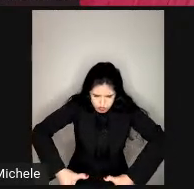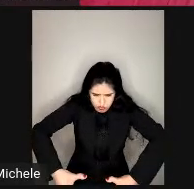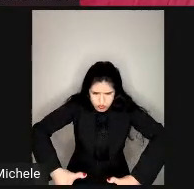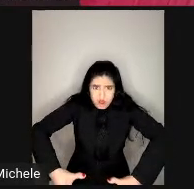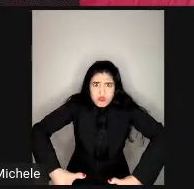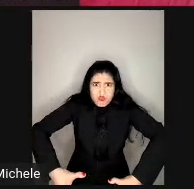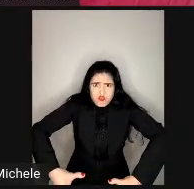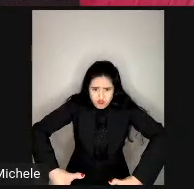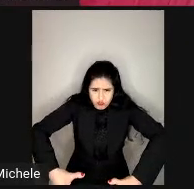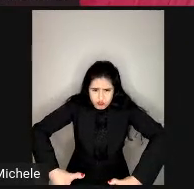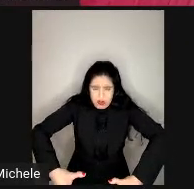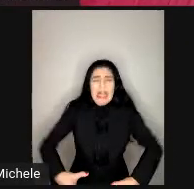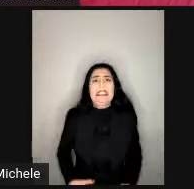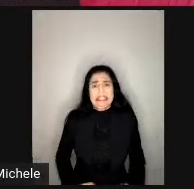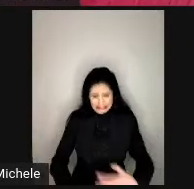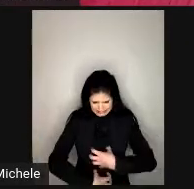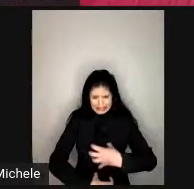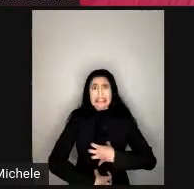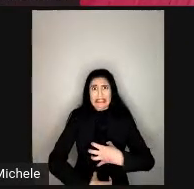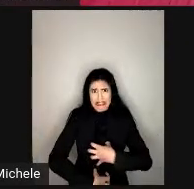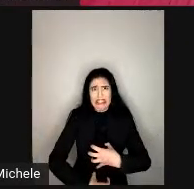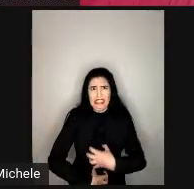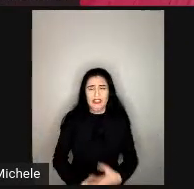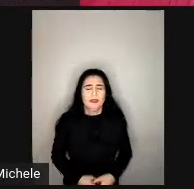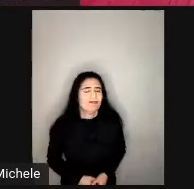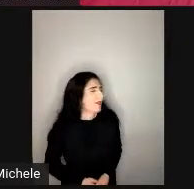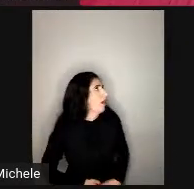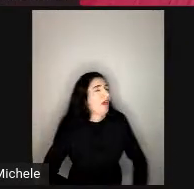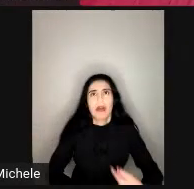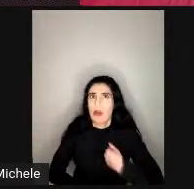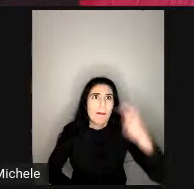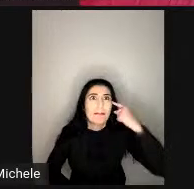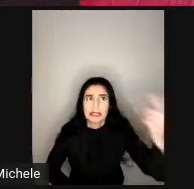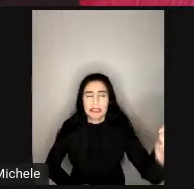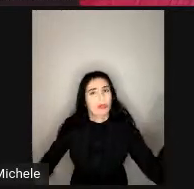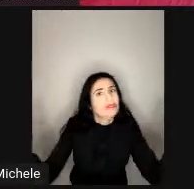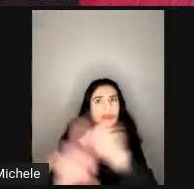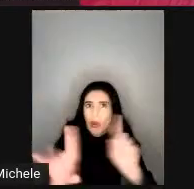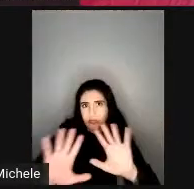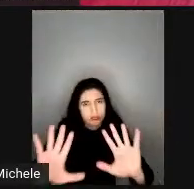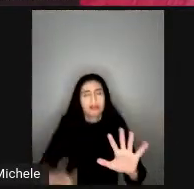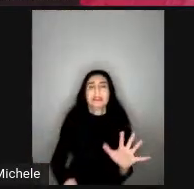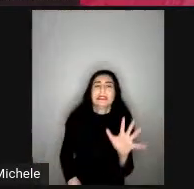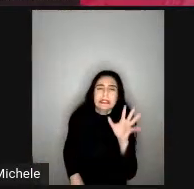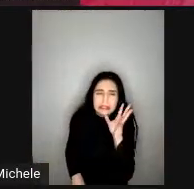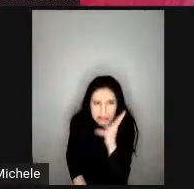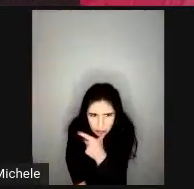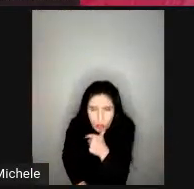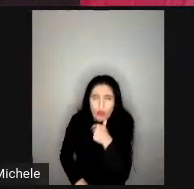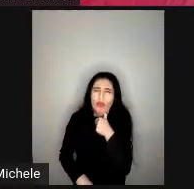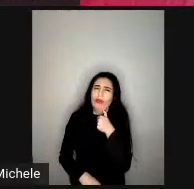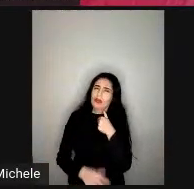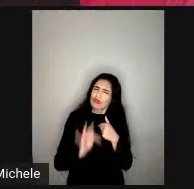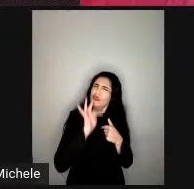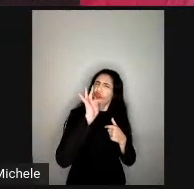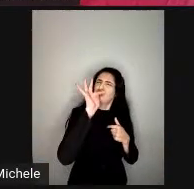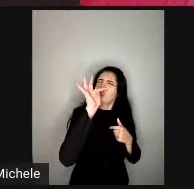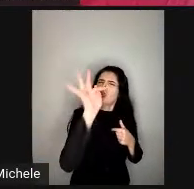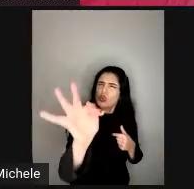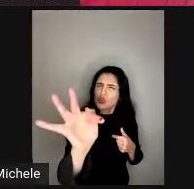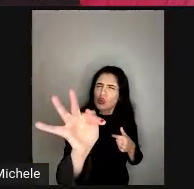na pele assim. E eu falei: não, já vou cuidar de você, já vou cuidar de você. Só